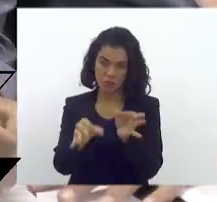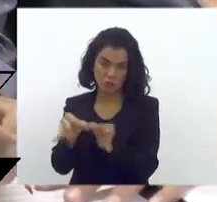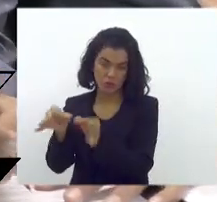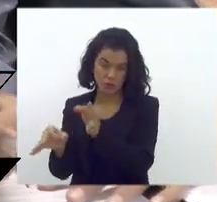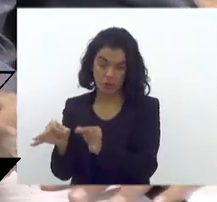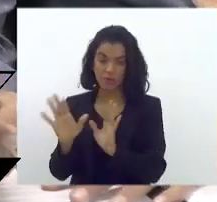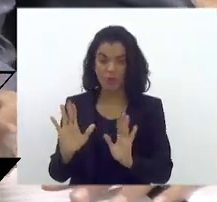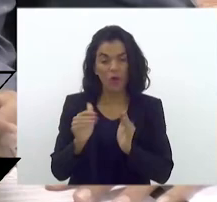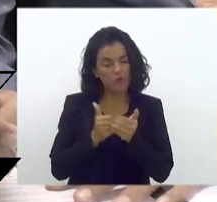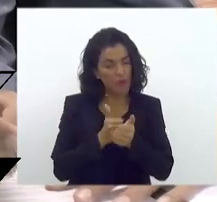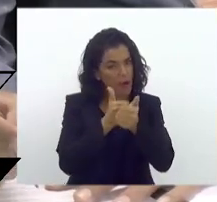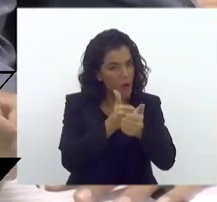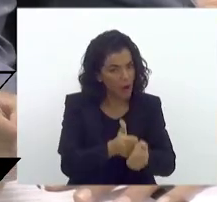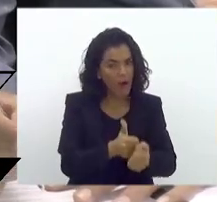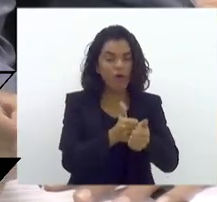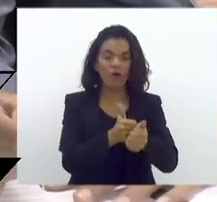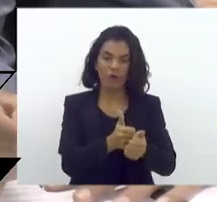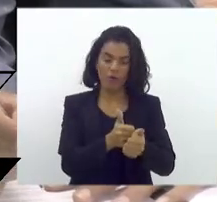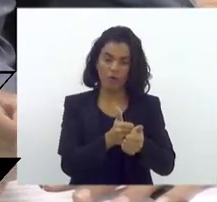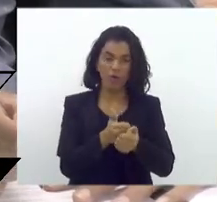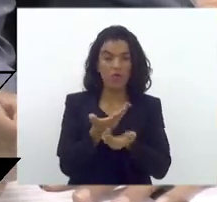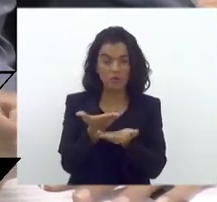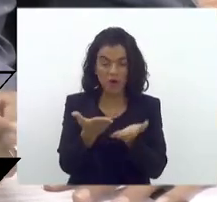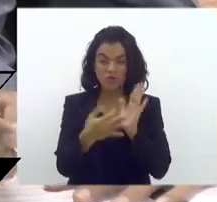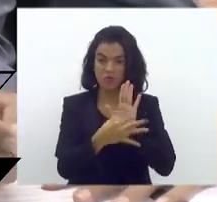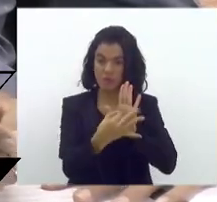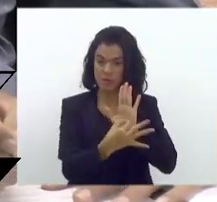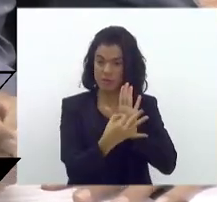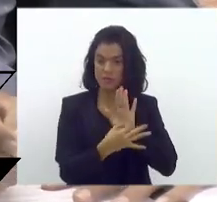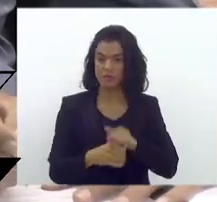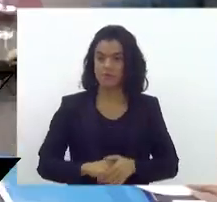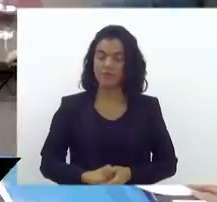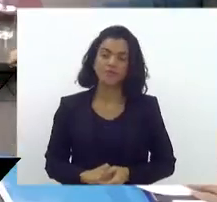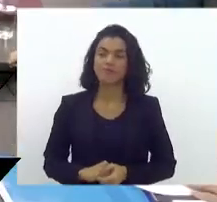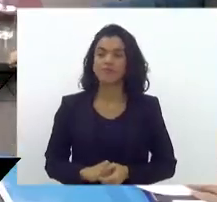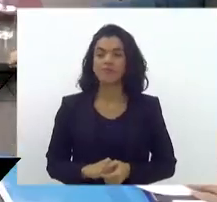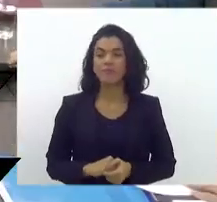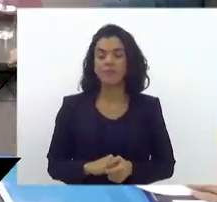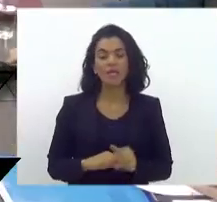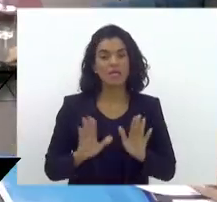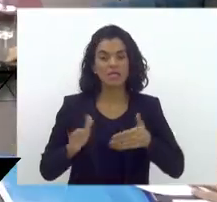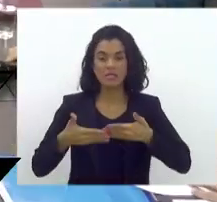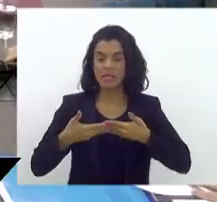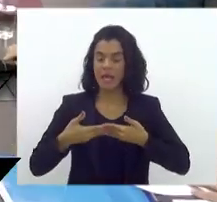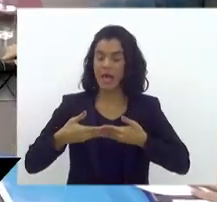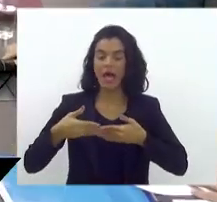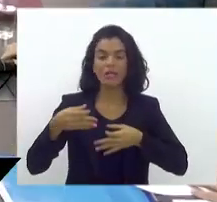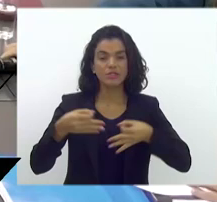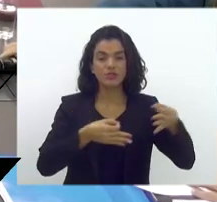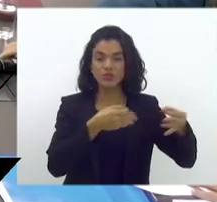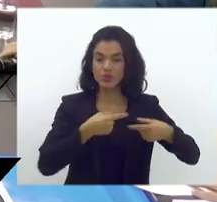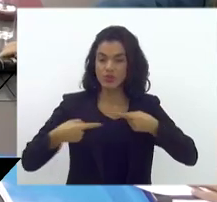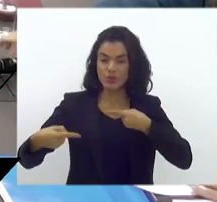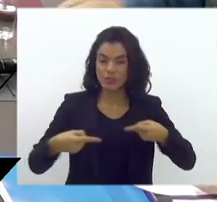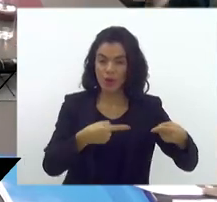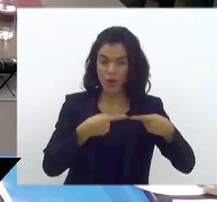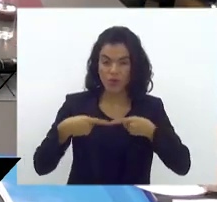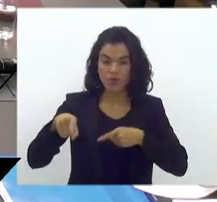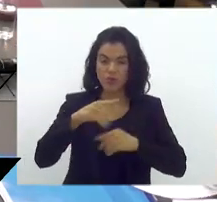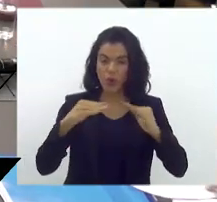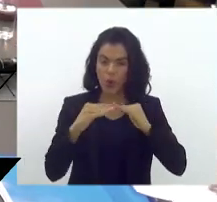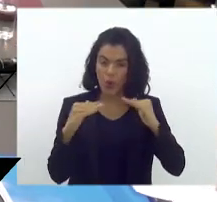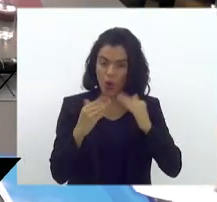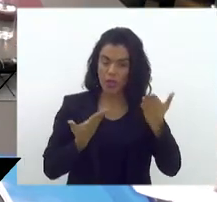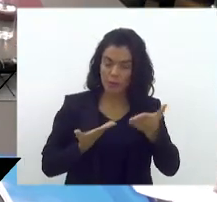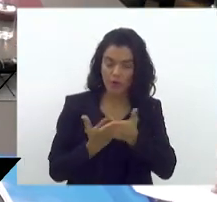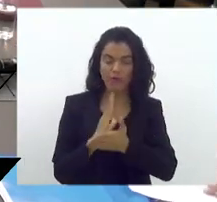tramitação. Então, vou acompanhar o vosso parecer. Parabenizando. Encerrada a discussão, em votação. Senhores que aprovam a permanência como